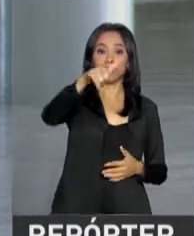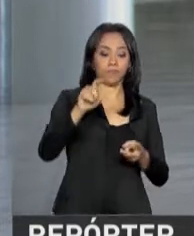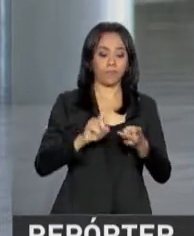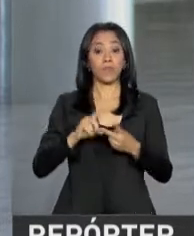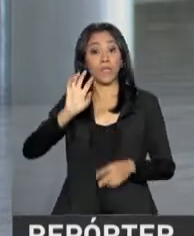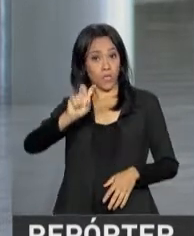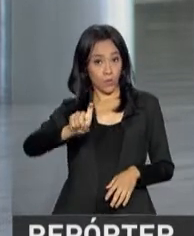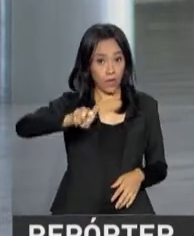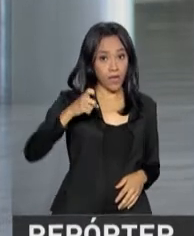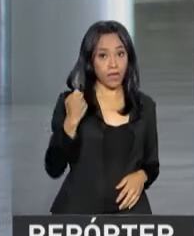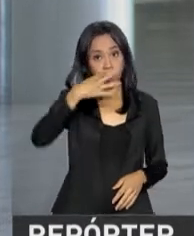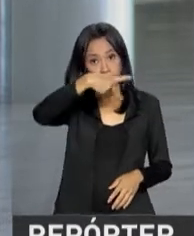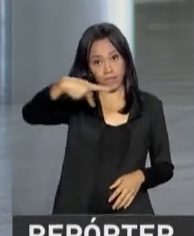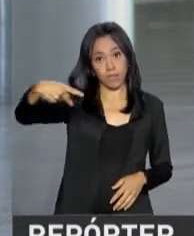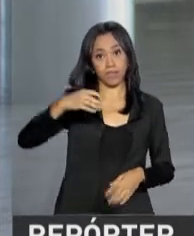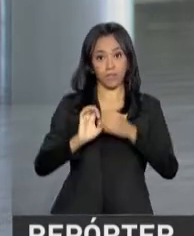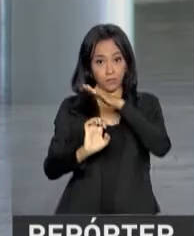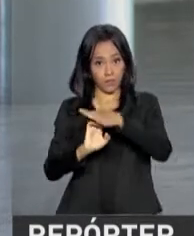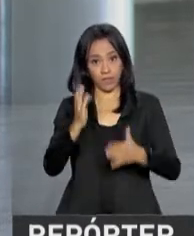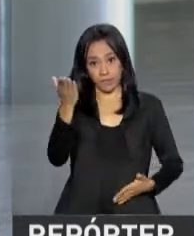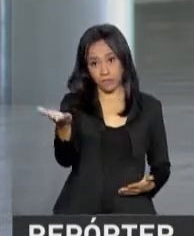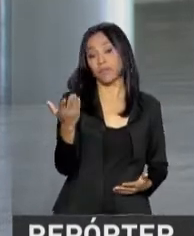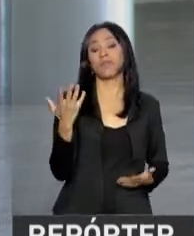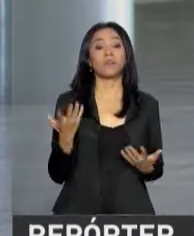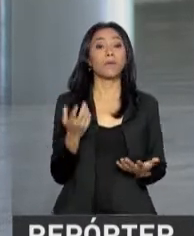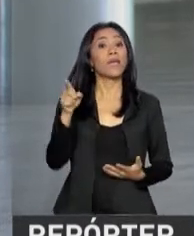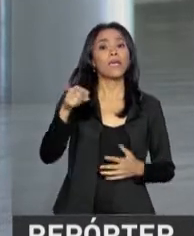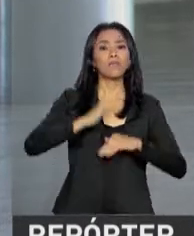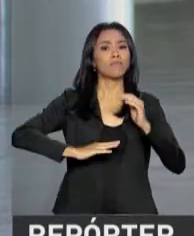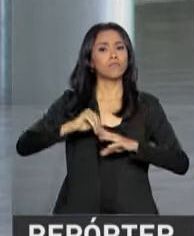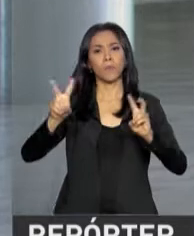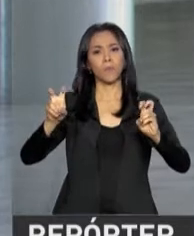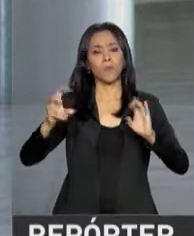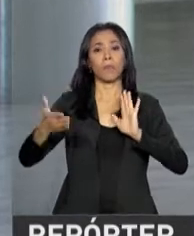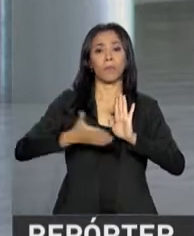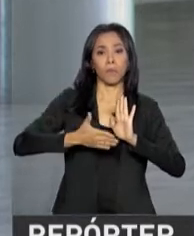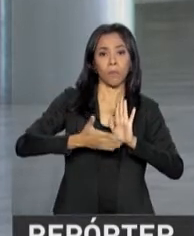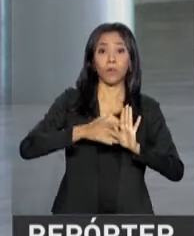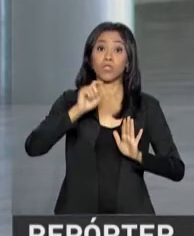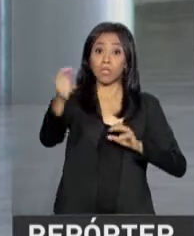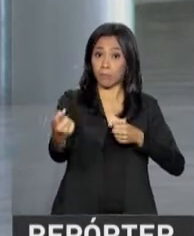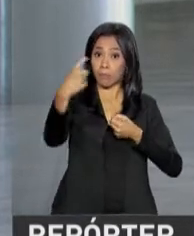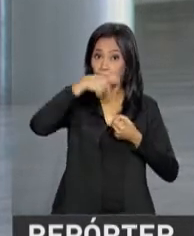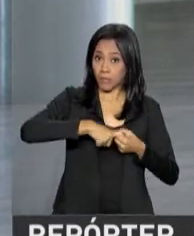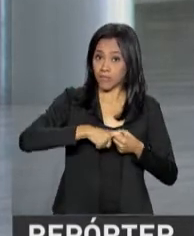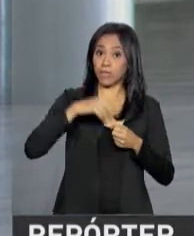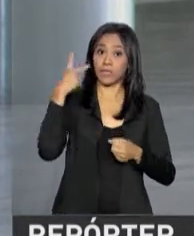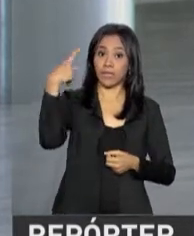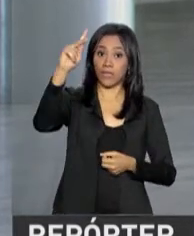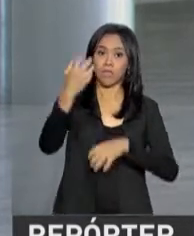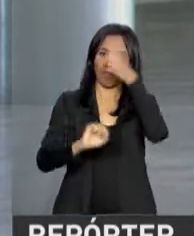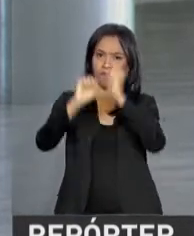ex presidente da embraer ozires silva ele eles devem tratar da proposta de parceria entre as fabricantes de